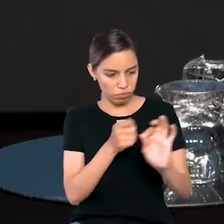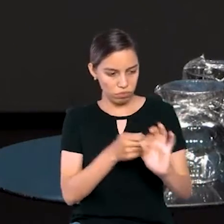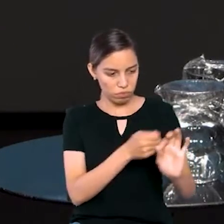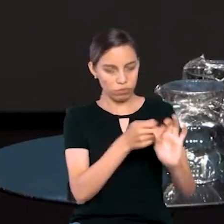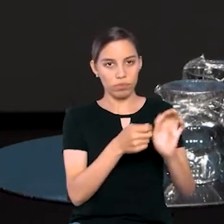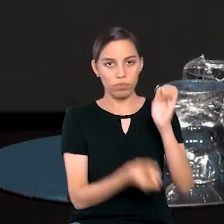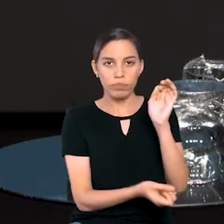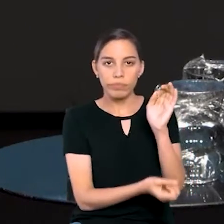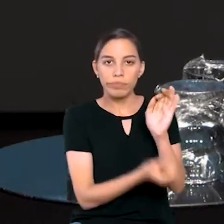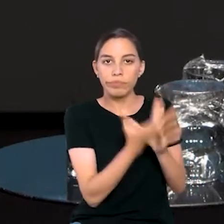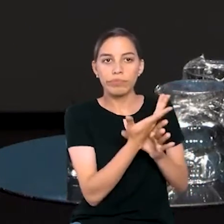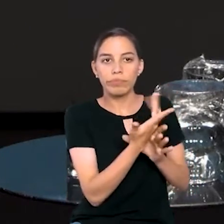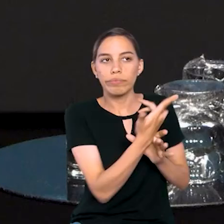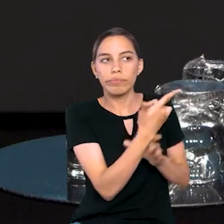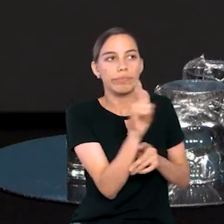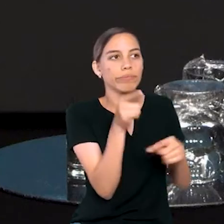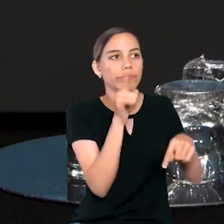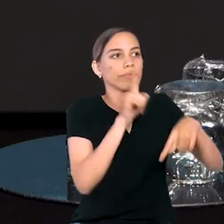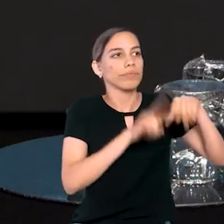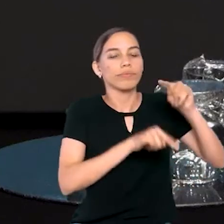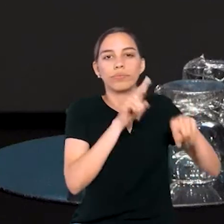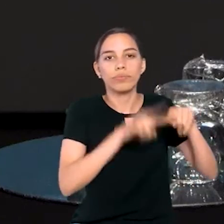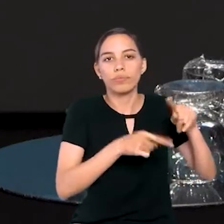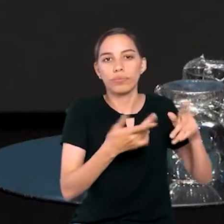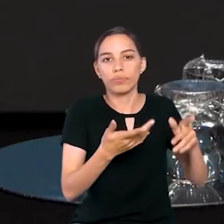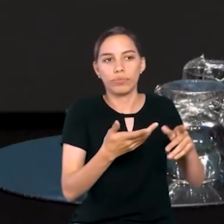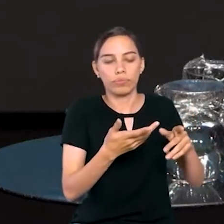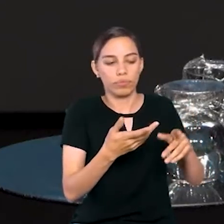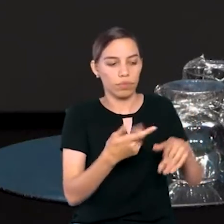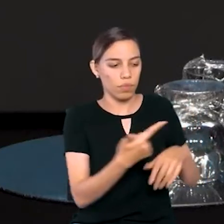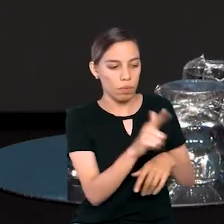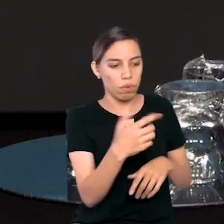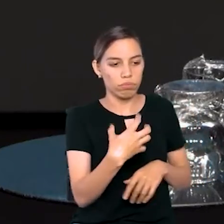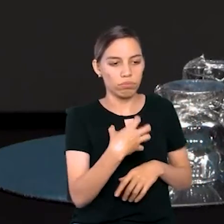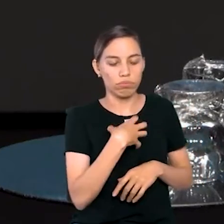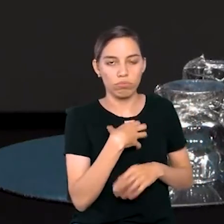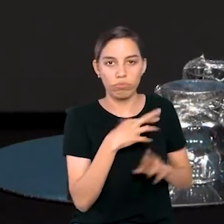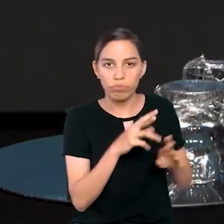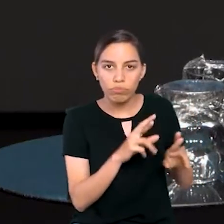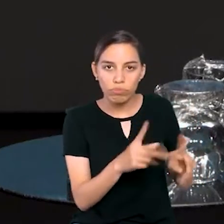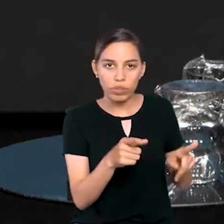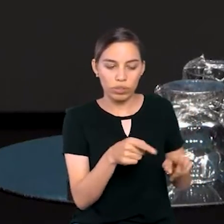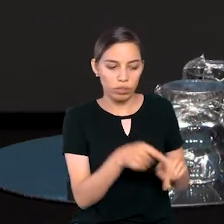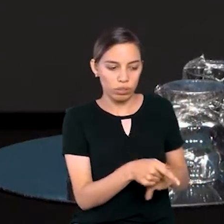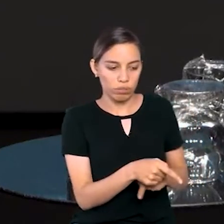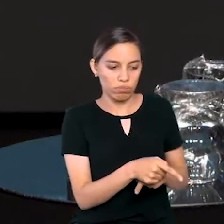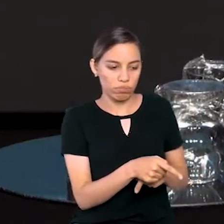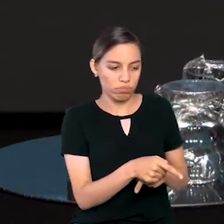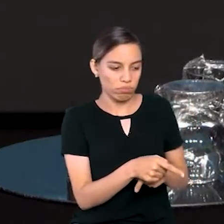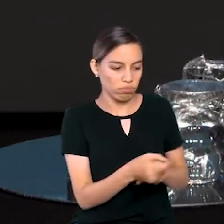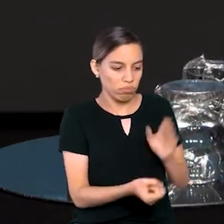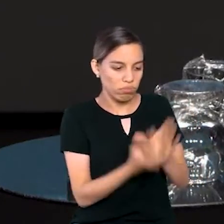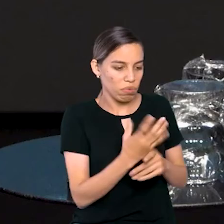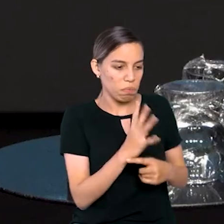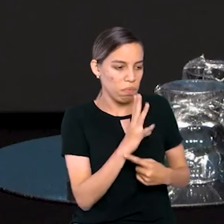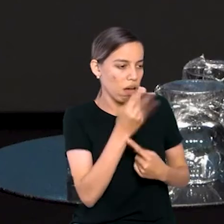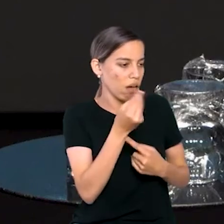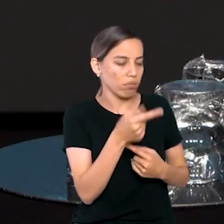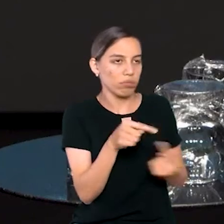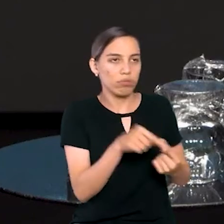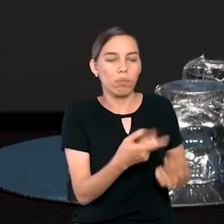daquela peça de madeira um sentido maravilhoso de arte. É um